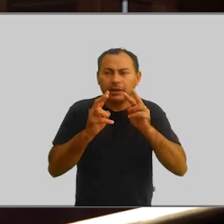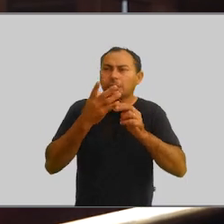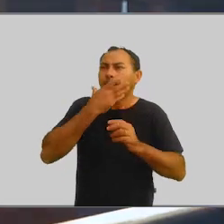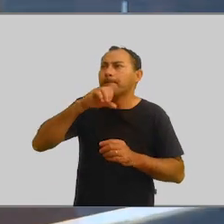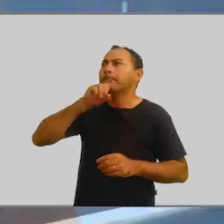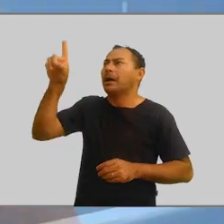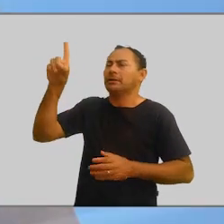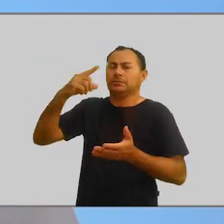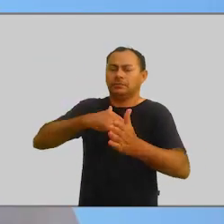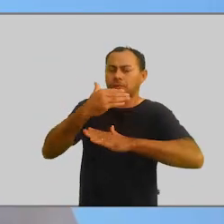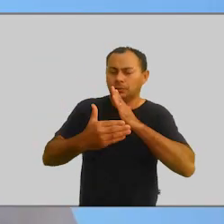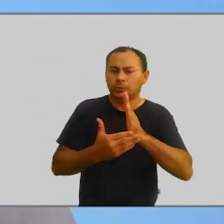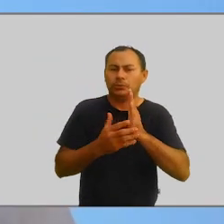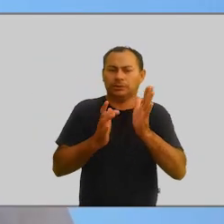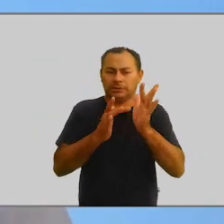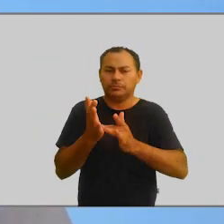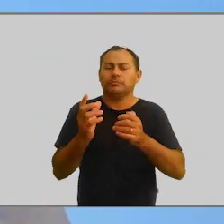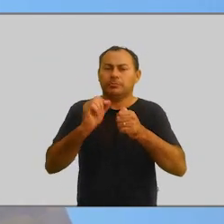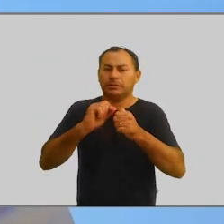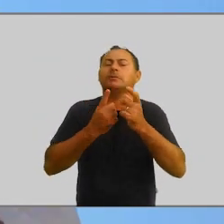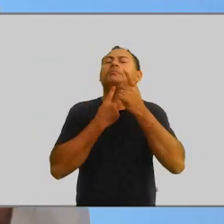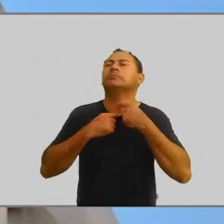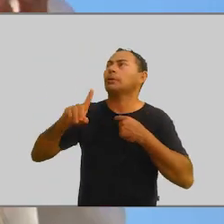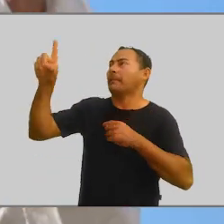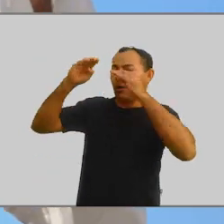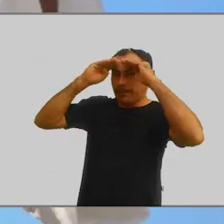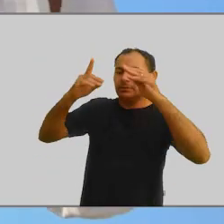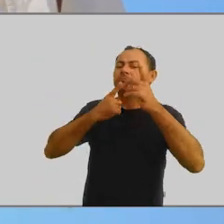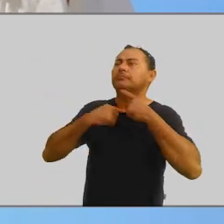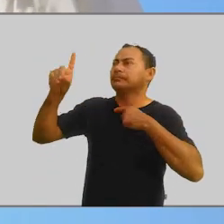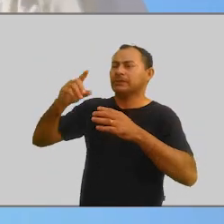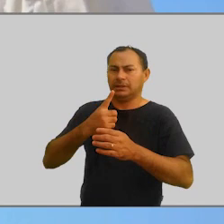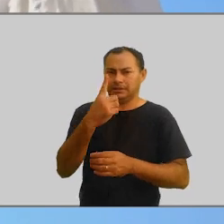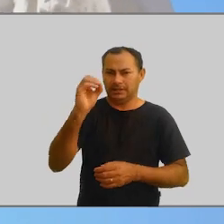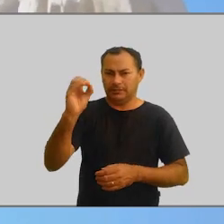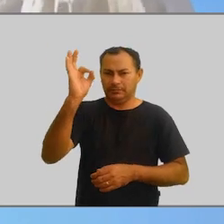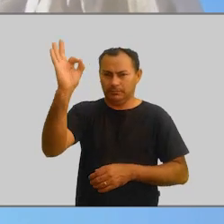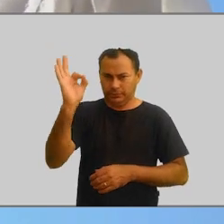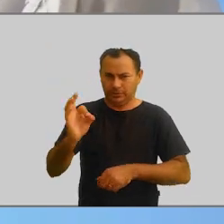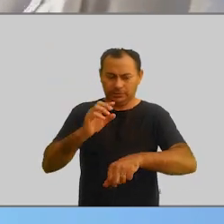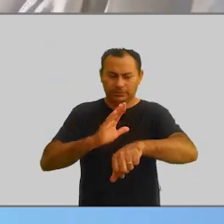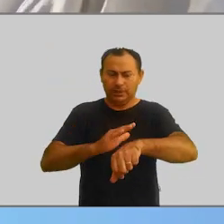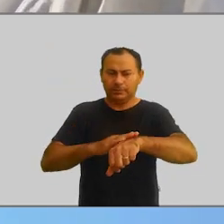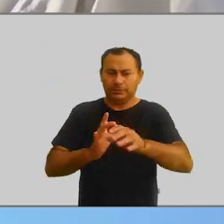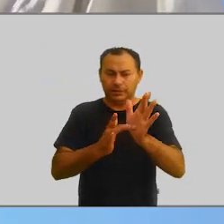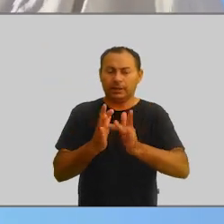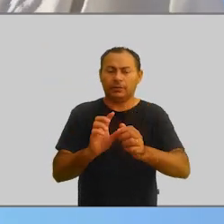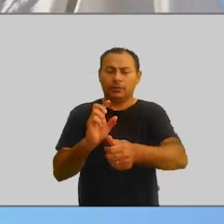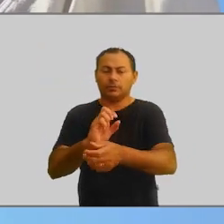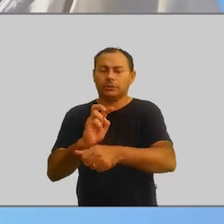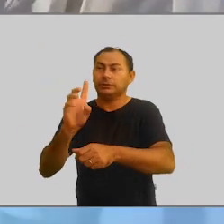jugo do Pai. Tudo o que ele queria fazer era a vontade do Pai. 100% do tempo dele era controlado pelo